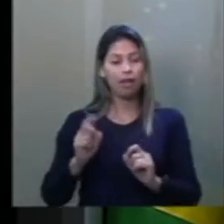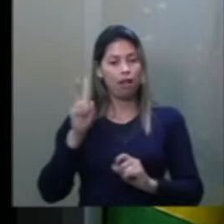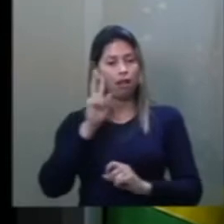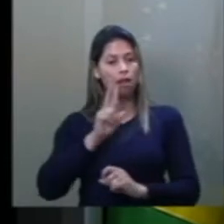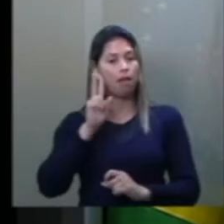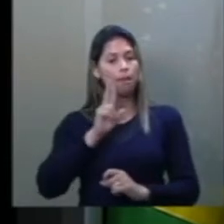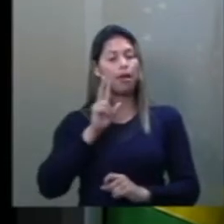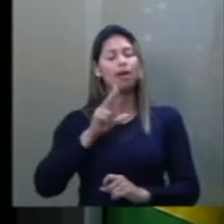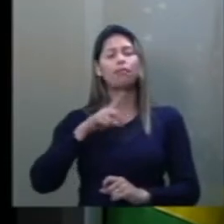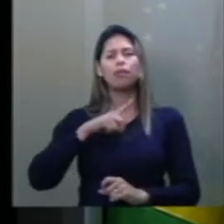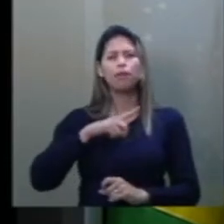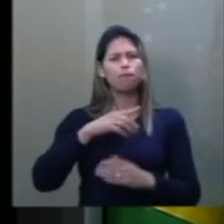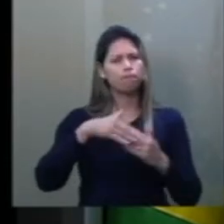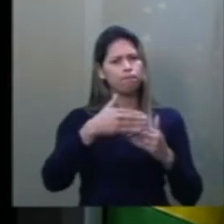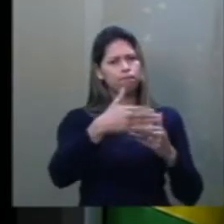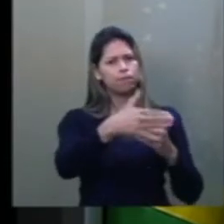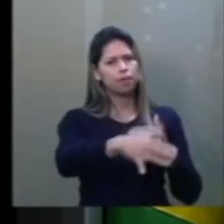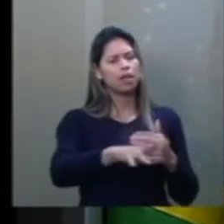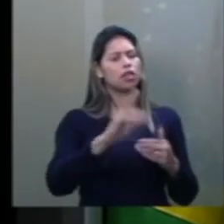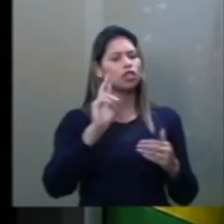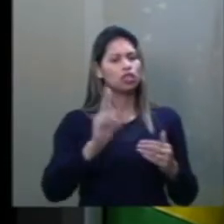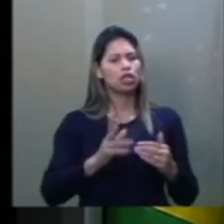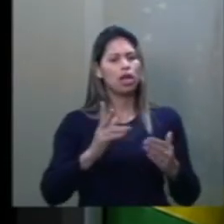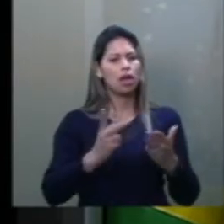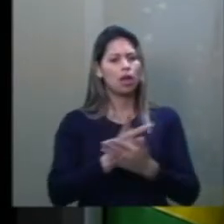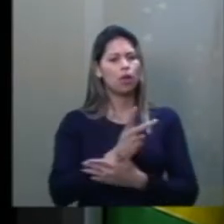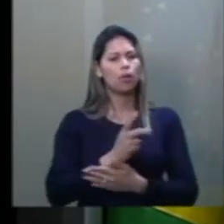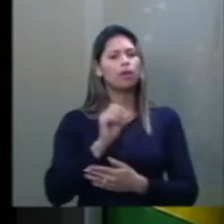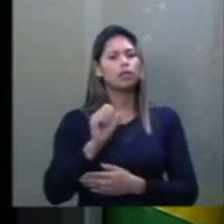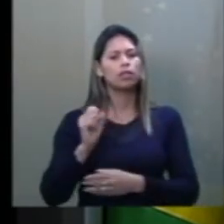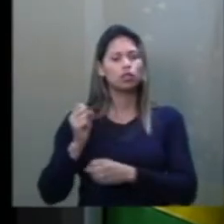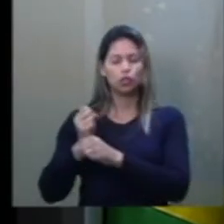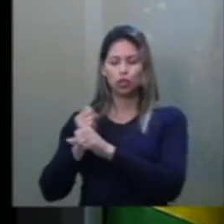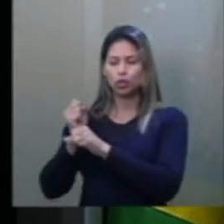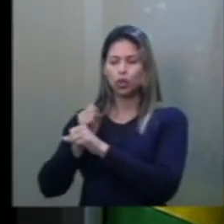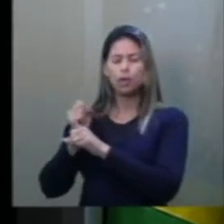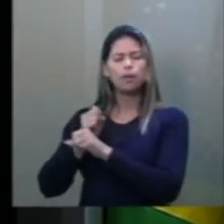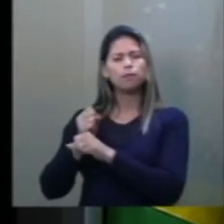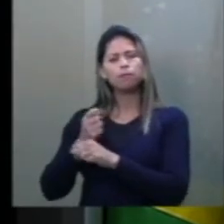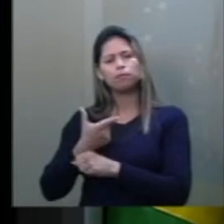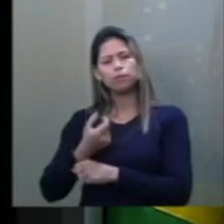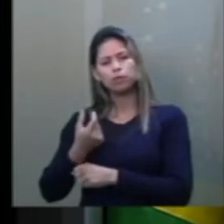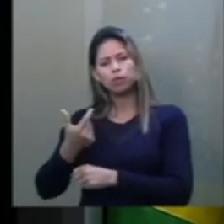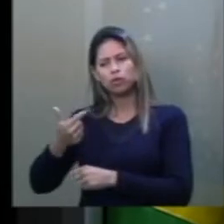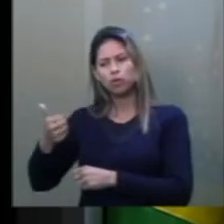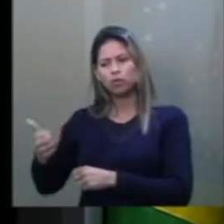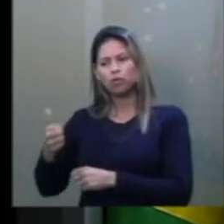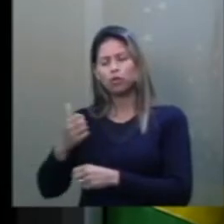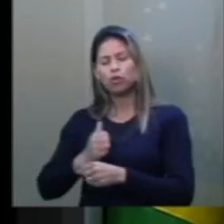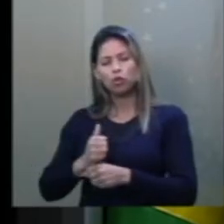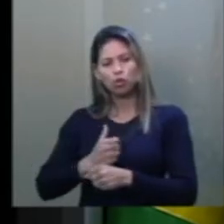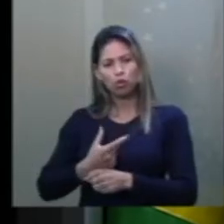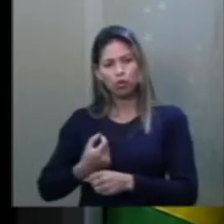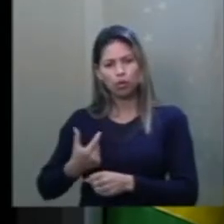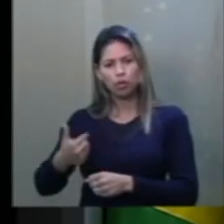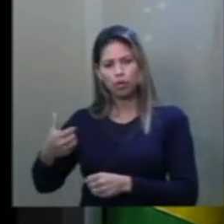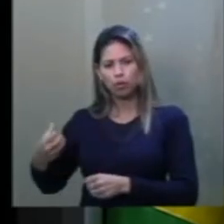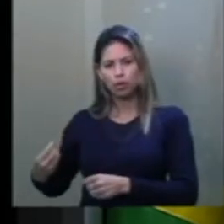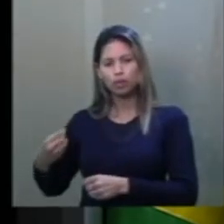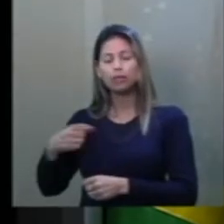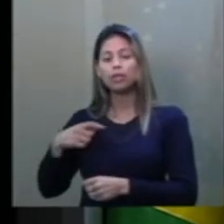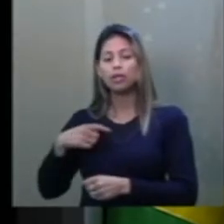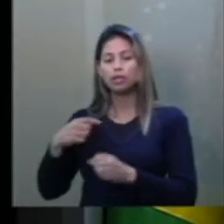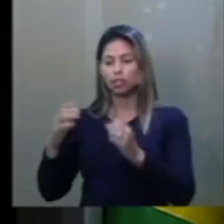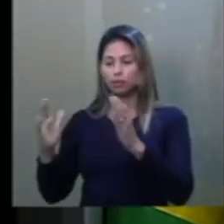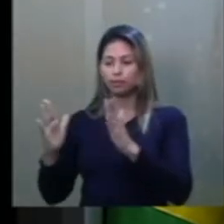acontecimentos históricos ocorridos no estado de São Paulo de 2001 a 2006. Pois bem, em 2001,